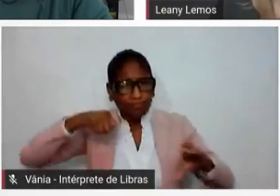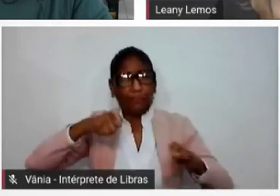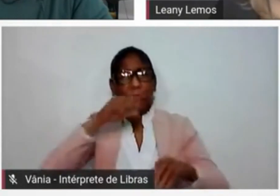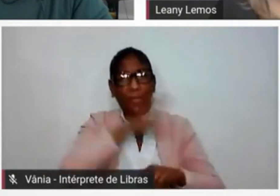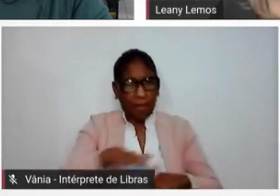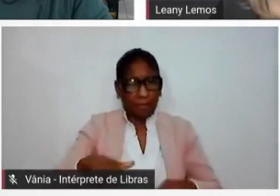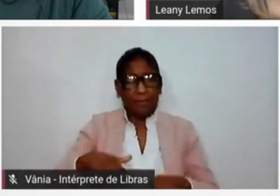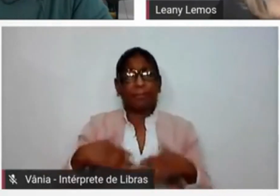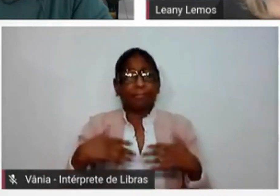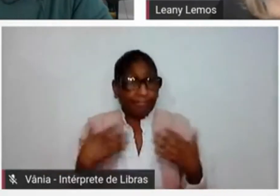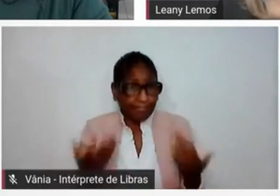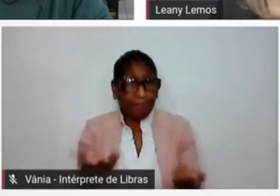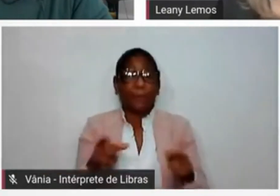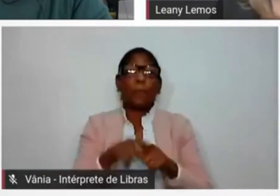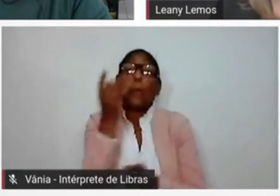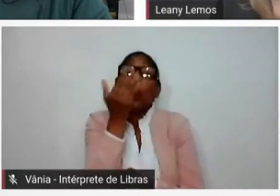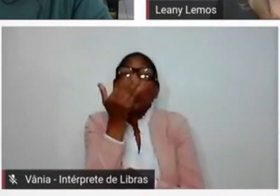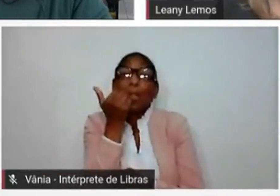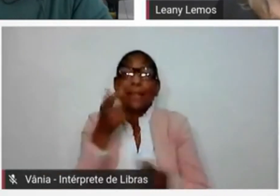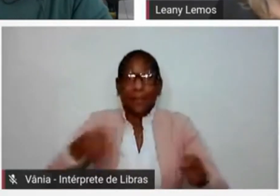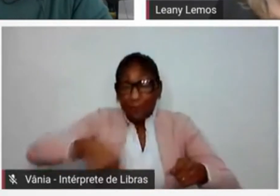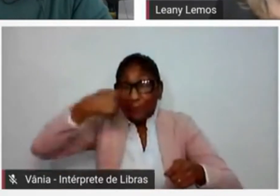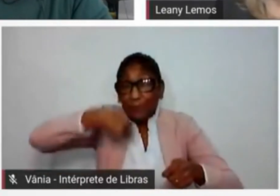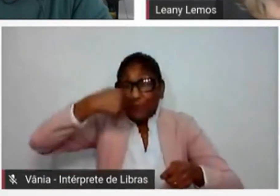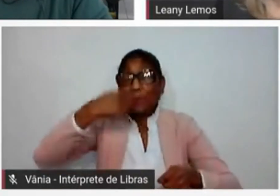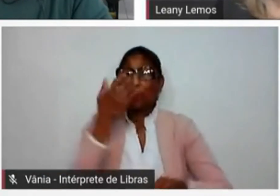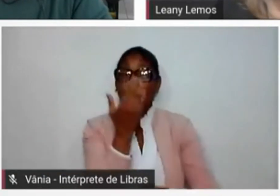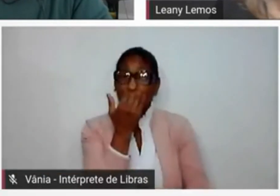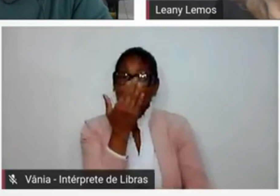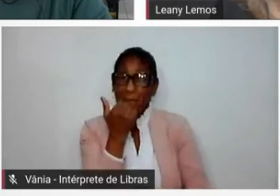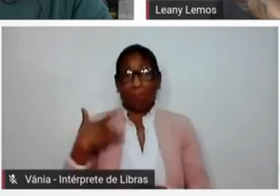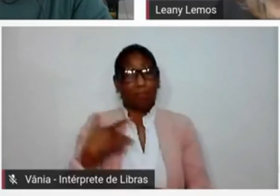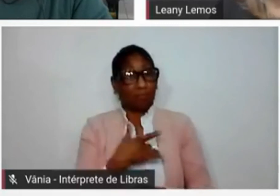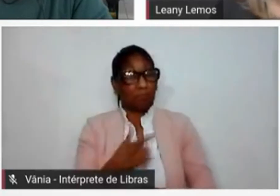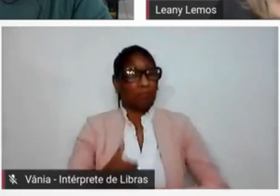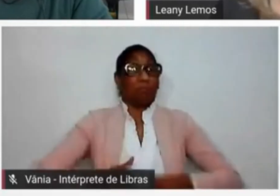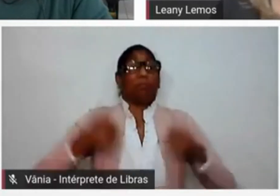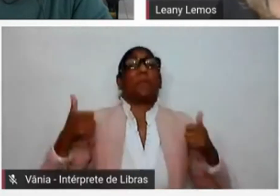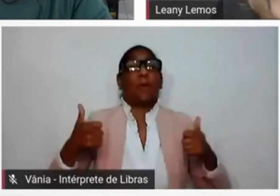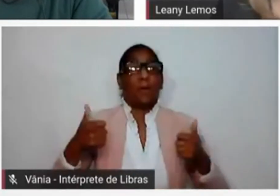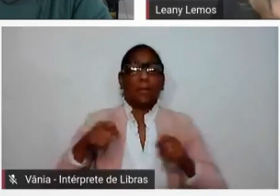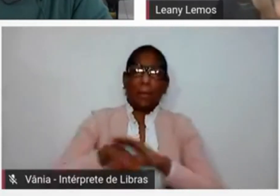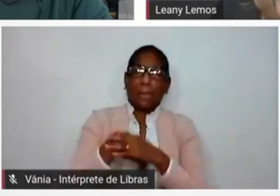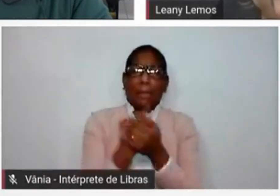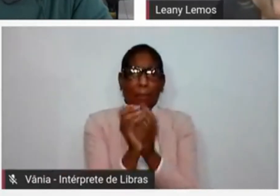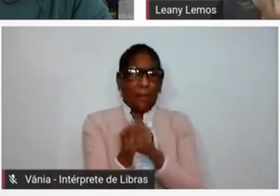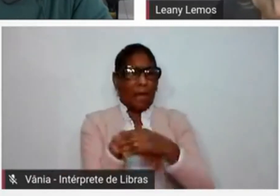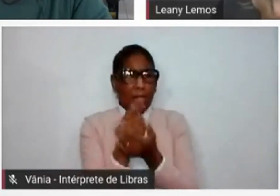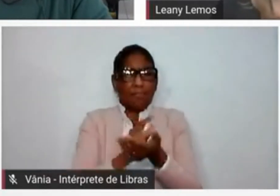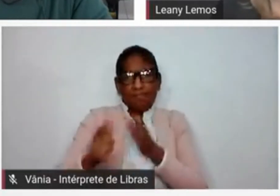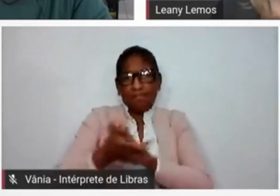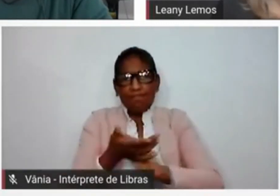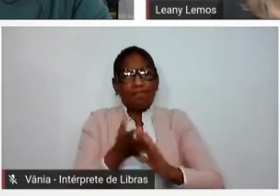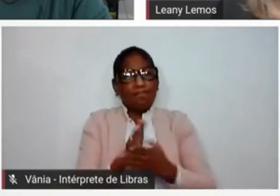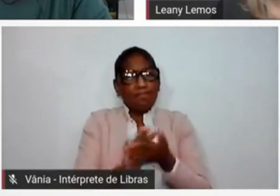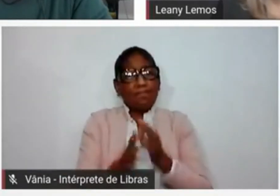têm uma alimentação melhor, têm muitas vezes condições físicas, né, de higienização melhor do que nas suas